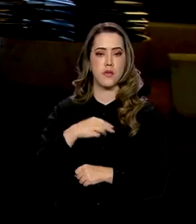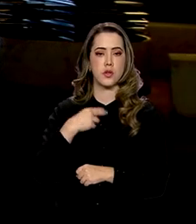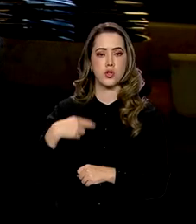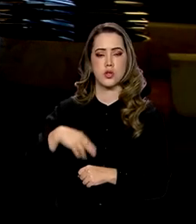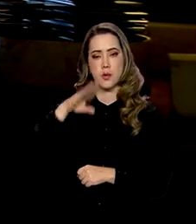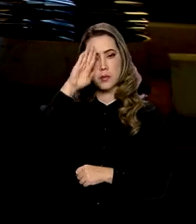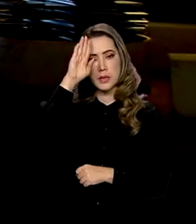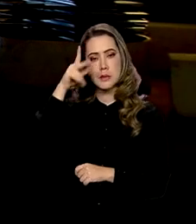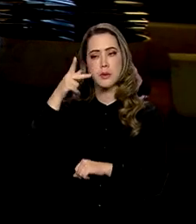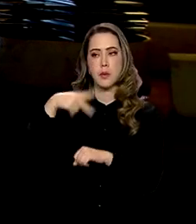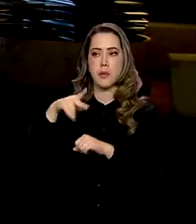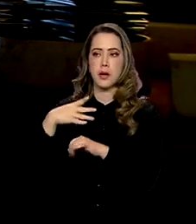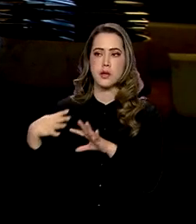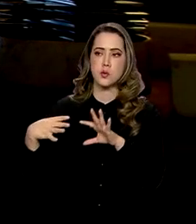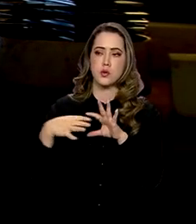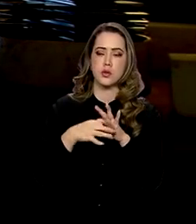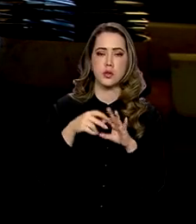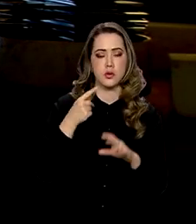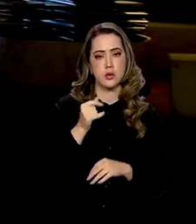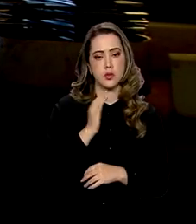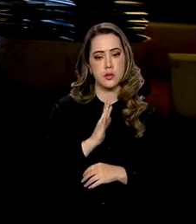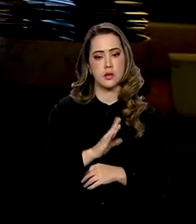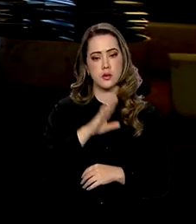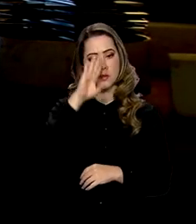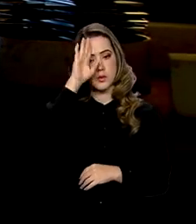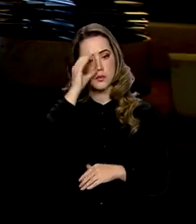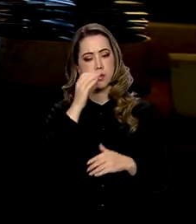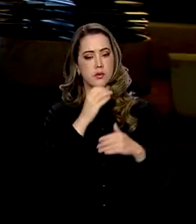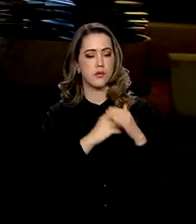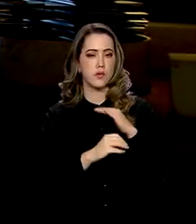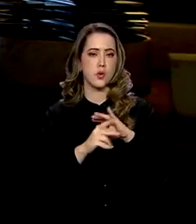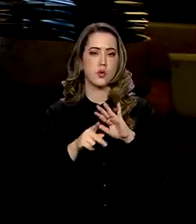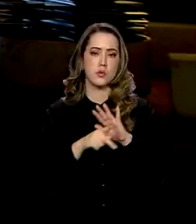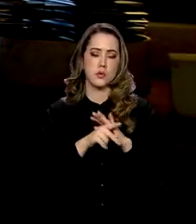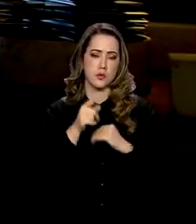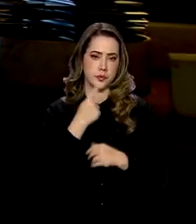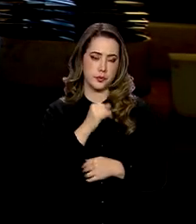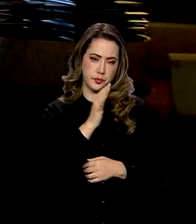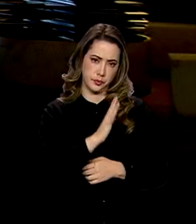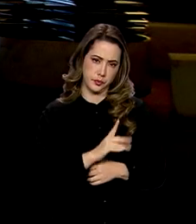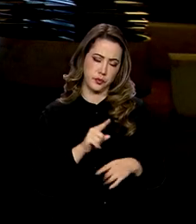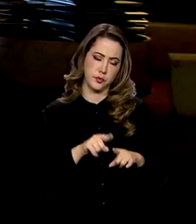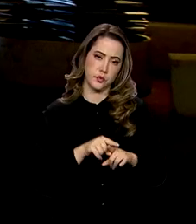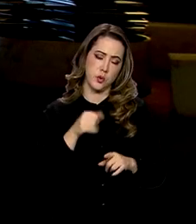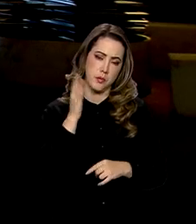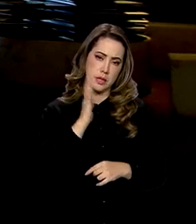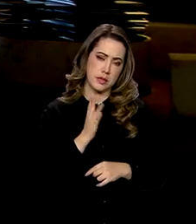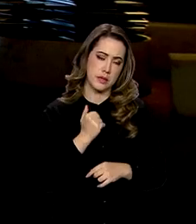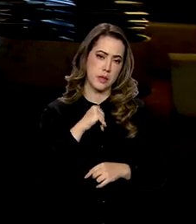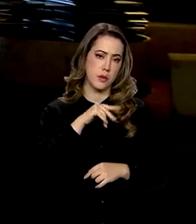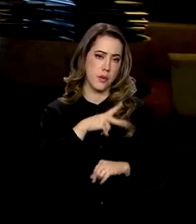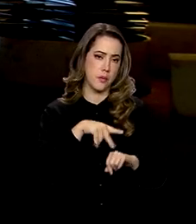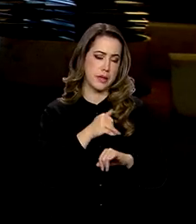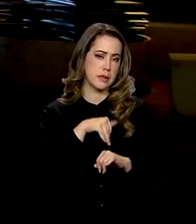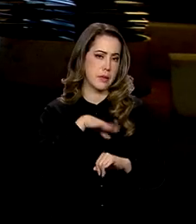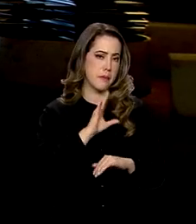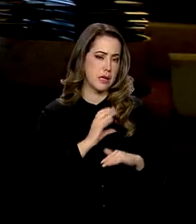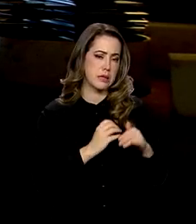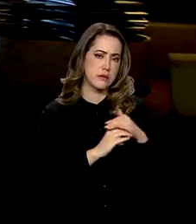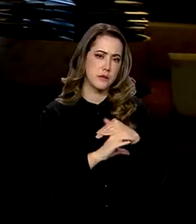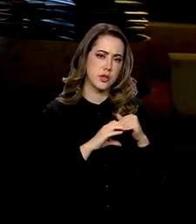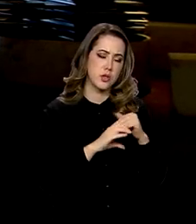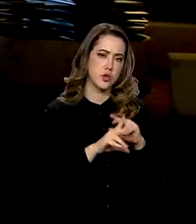e tem sido uma das principais fontes de investimento externo no país o Brasil é o país que recebe mais